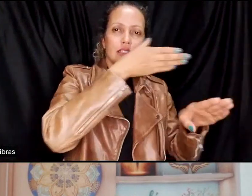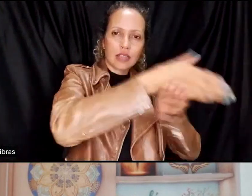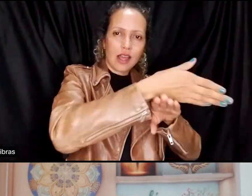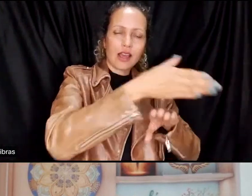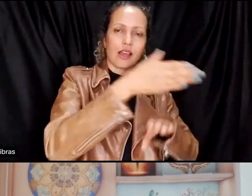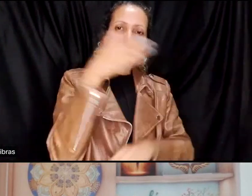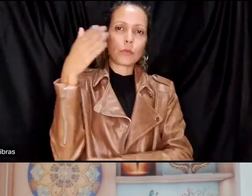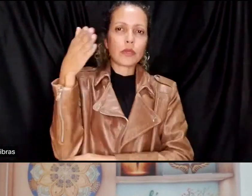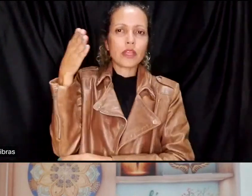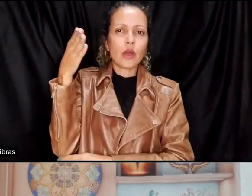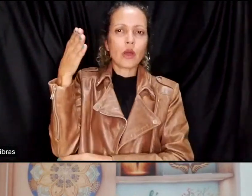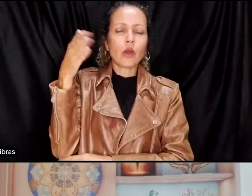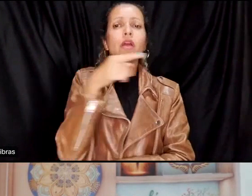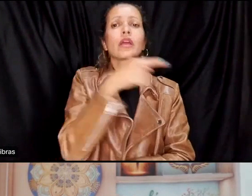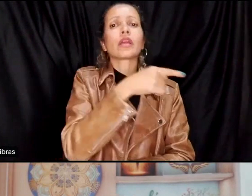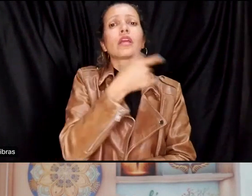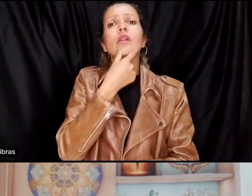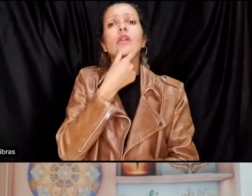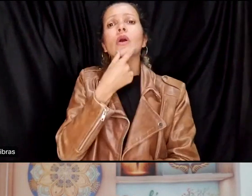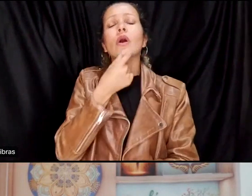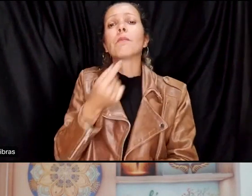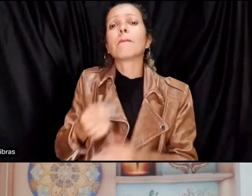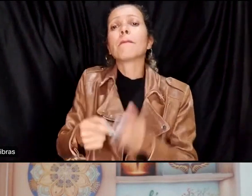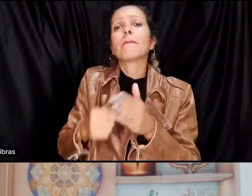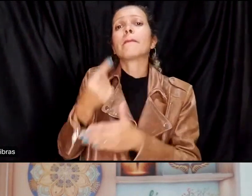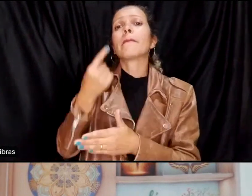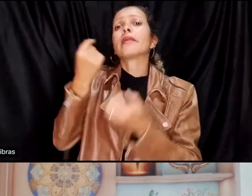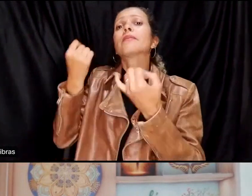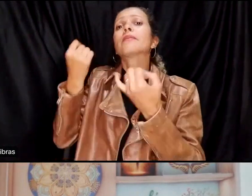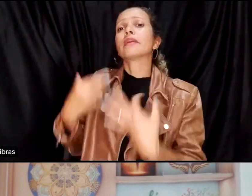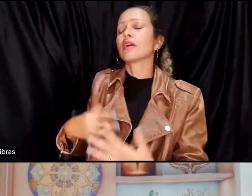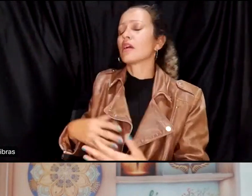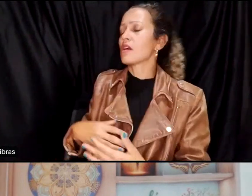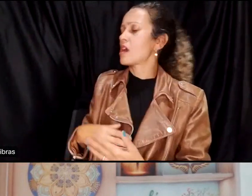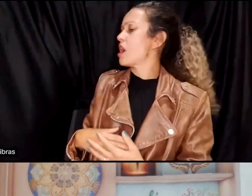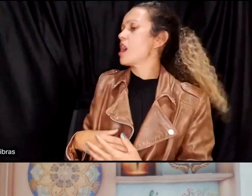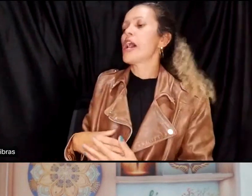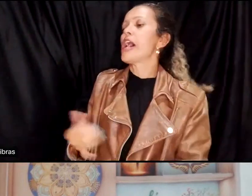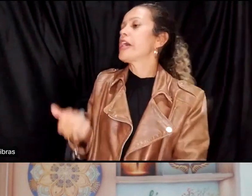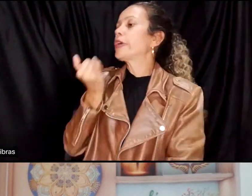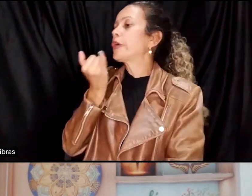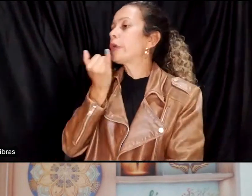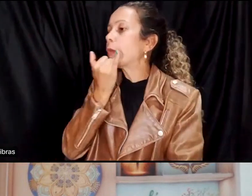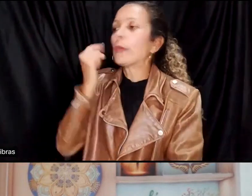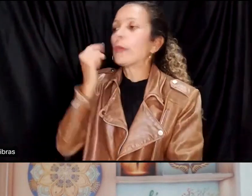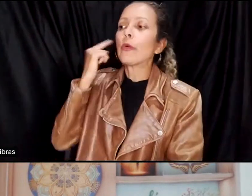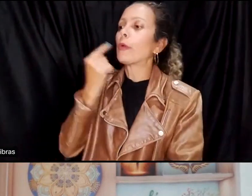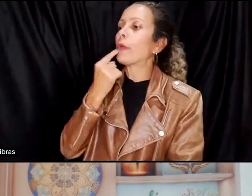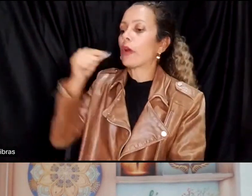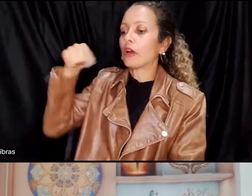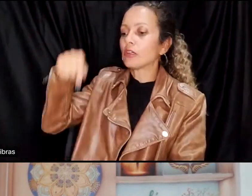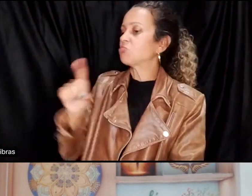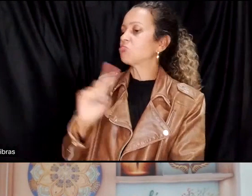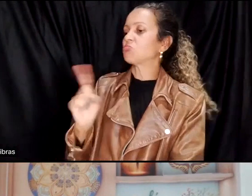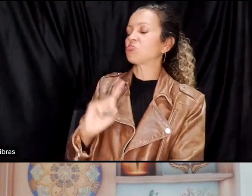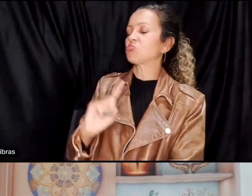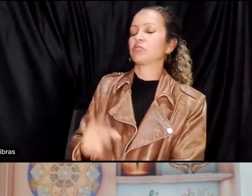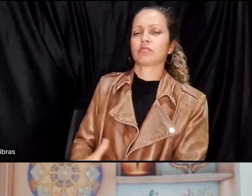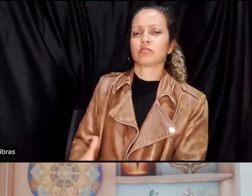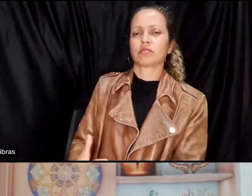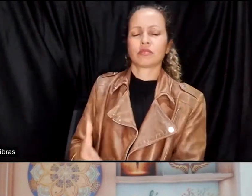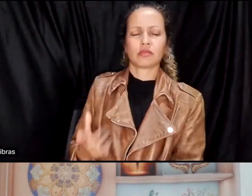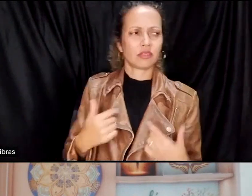recepcionista falou foi a gente não recebe surdo aqui. Aí, na hora, eu me choquei.